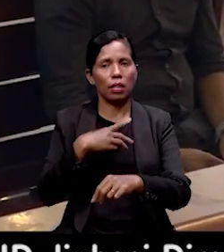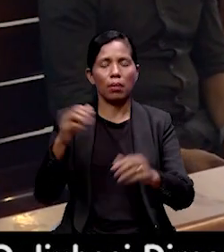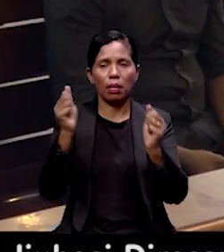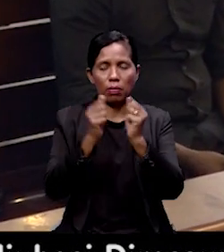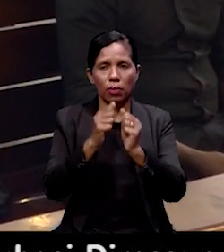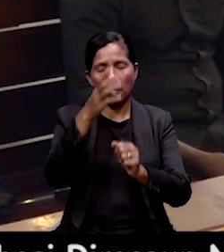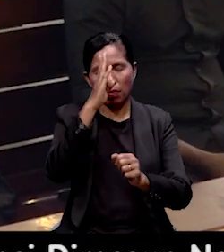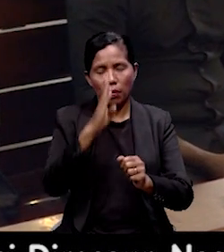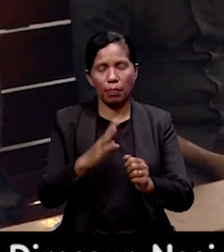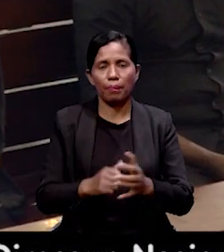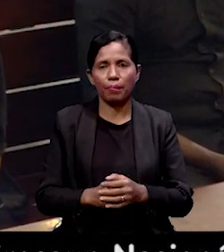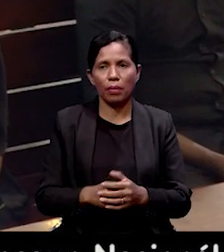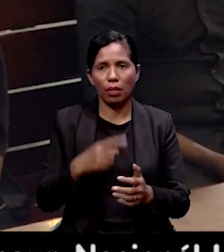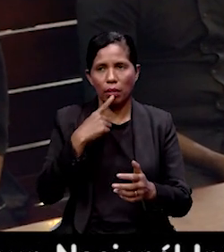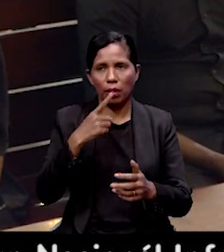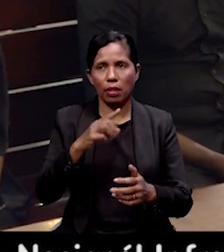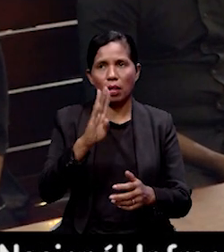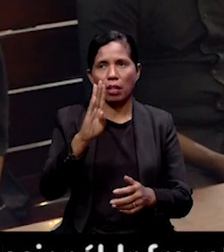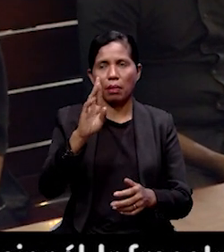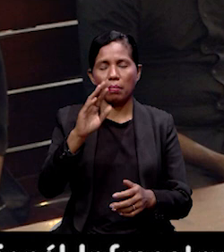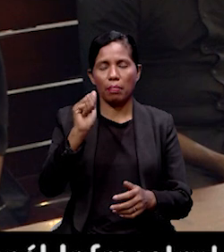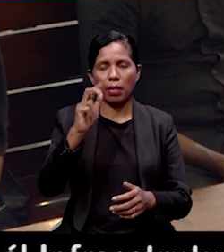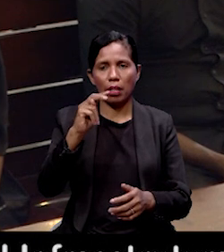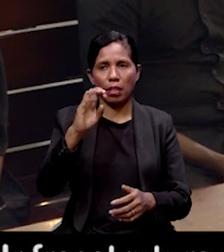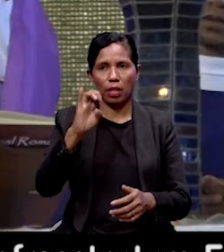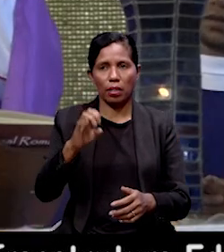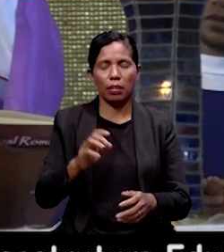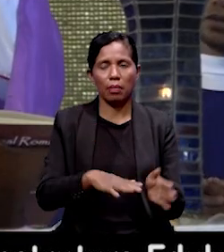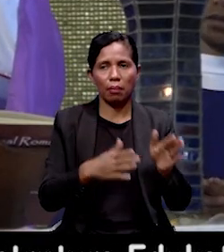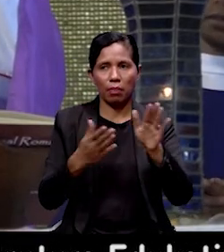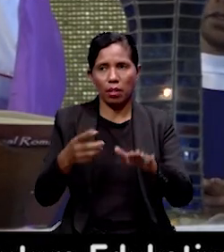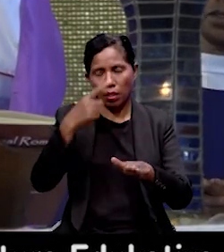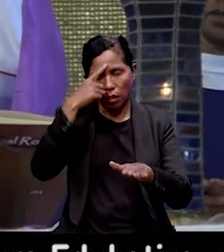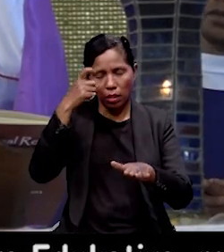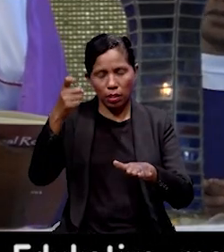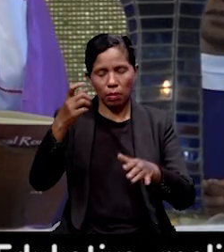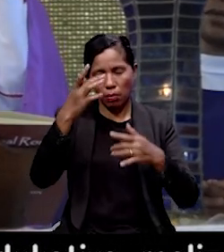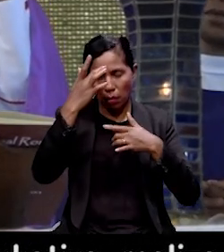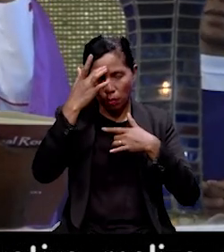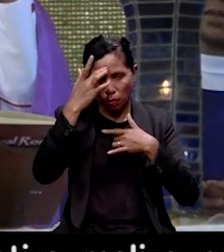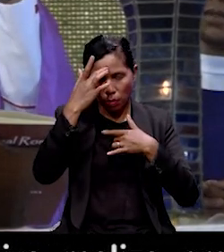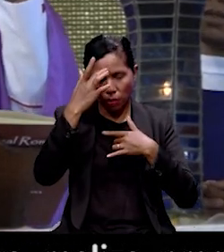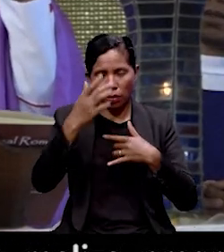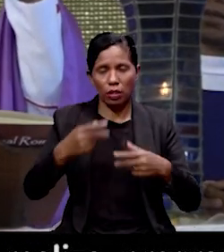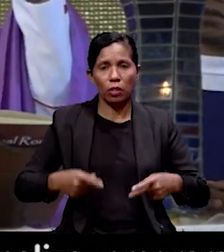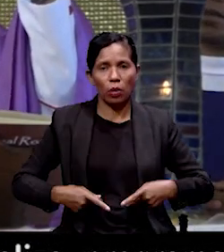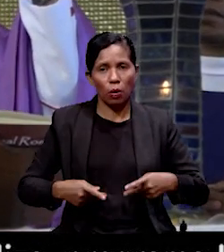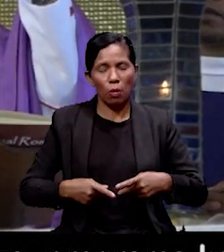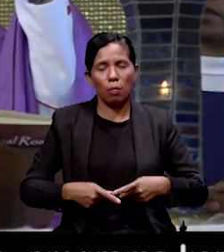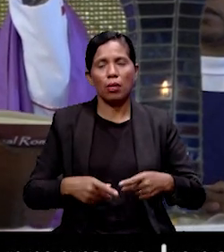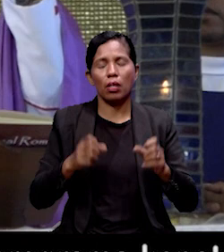Sadozu niwang mane Brani Gonçalves haktuir sadozu hakotu is tamba sofre moras estomago antes